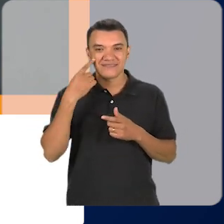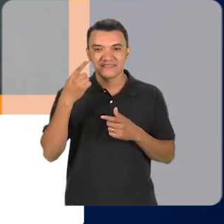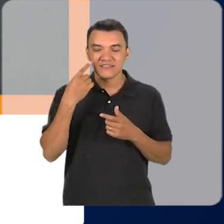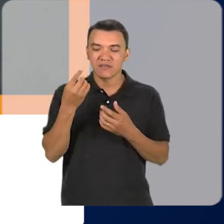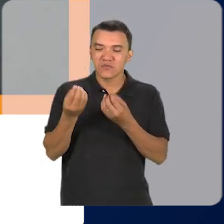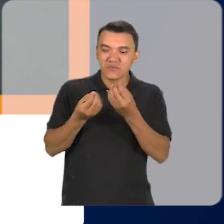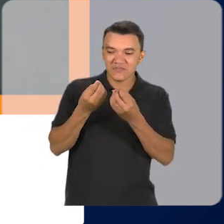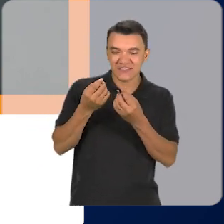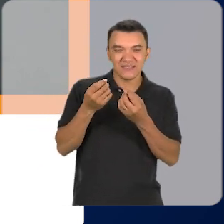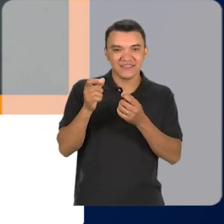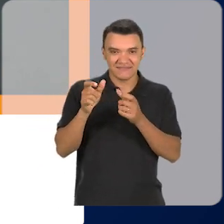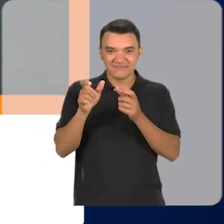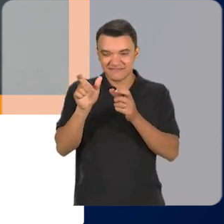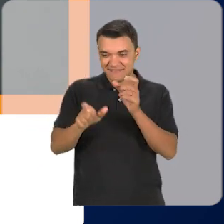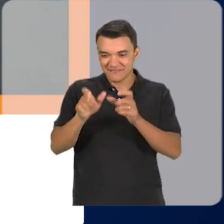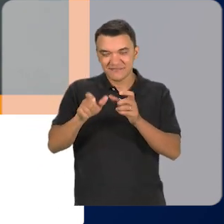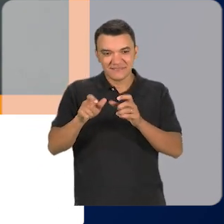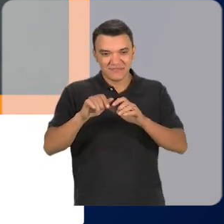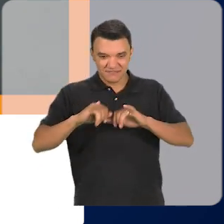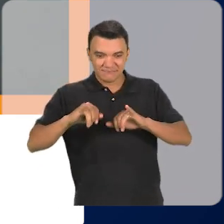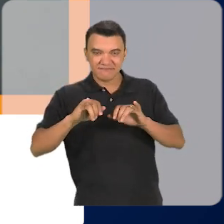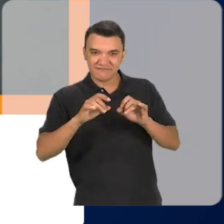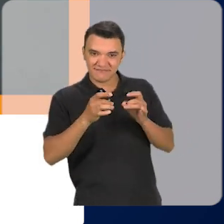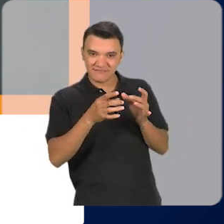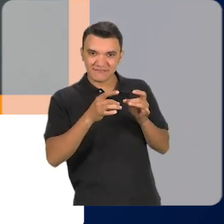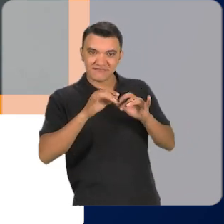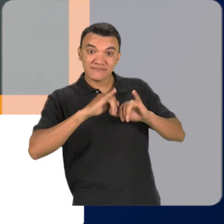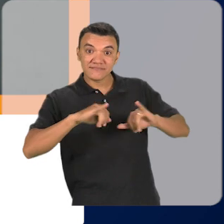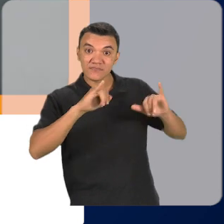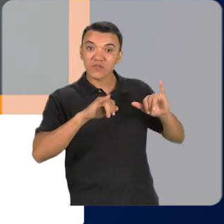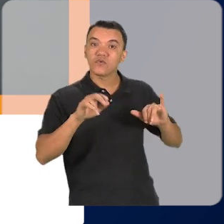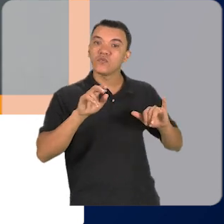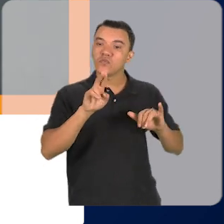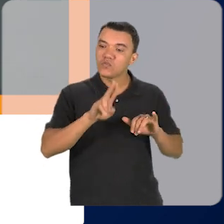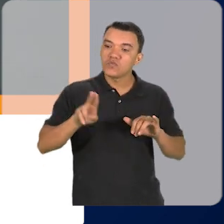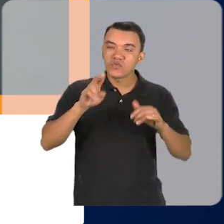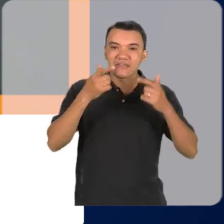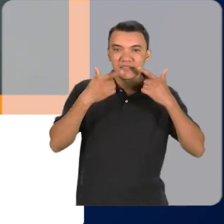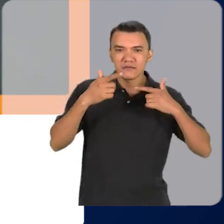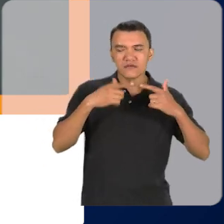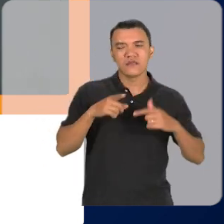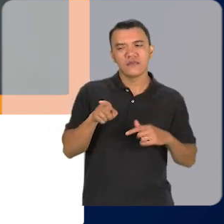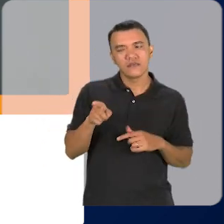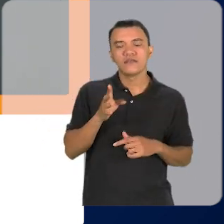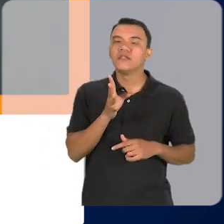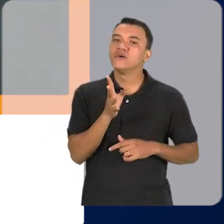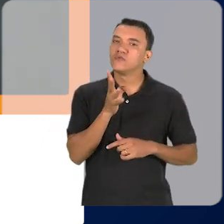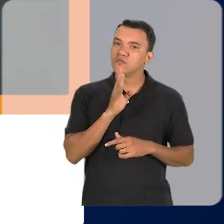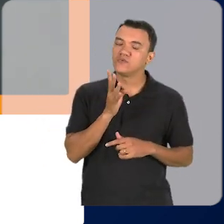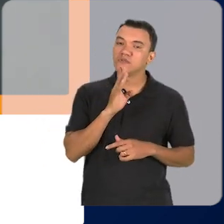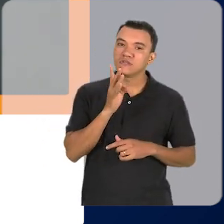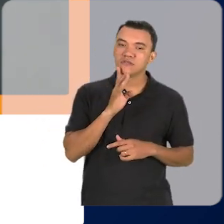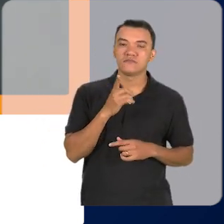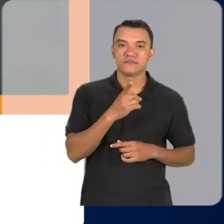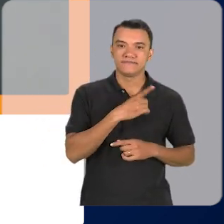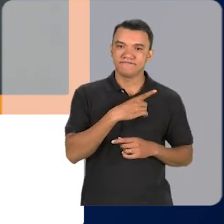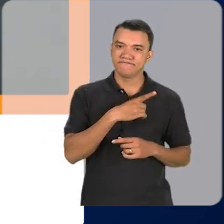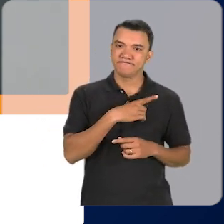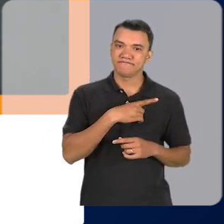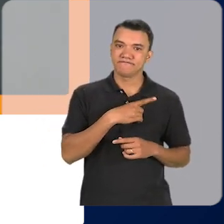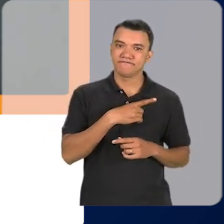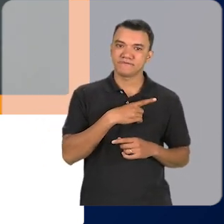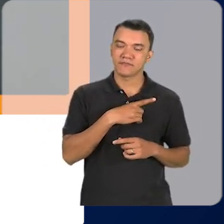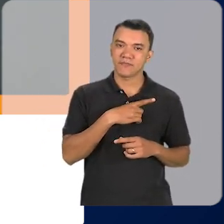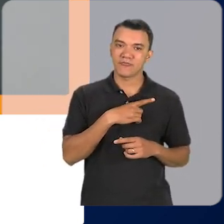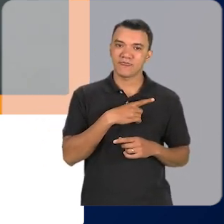esse pregoeiro, ele utiliza a linguagem, ele tem um conhecimento, né, gente? Um conhecimento que ainda